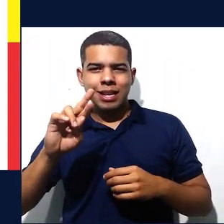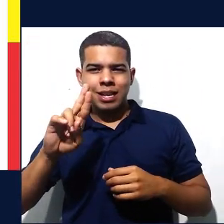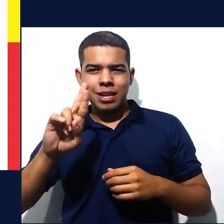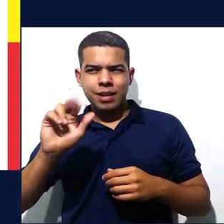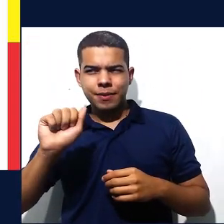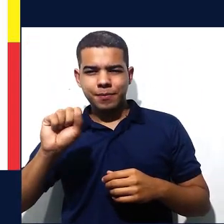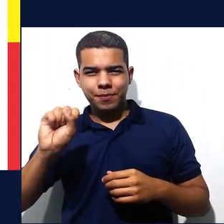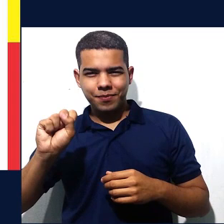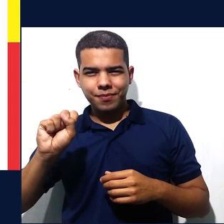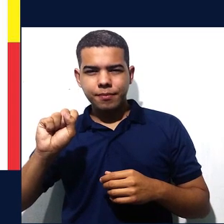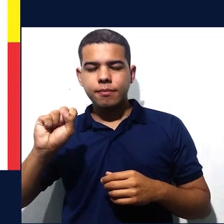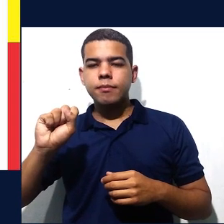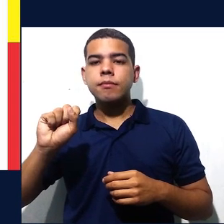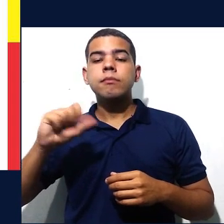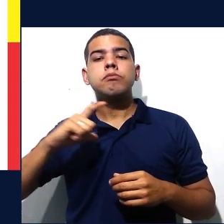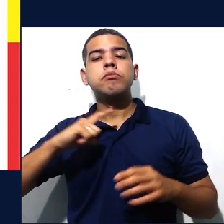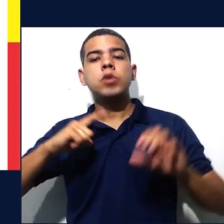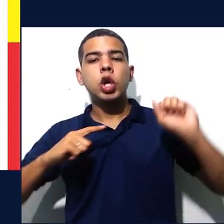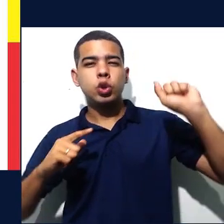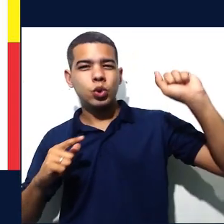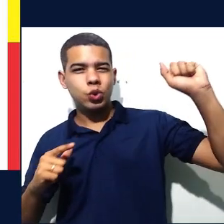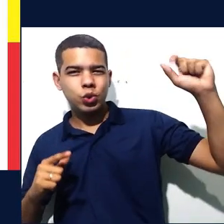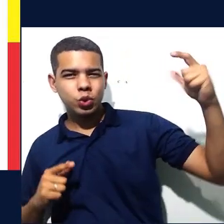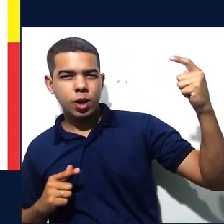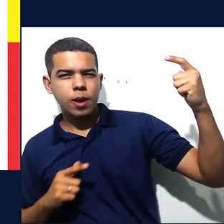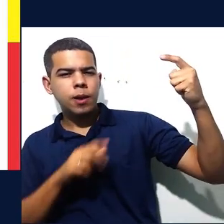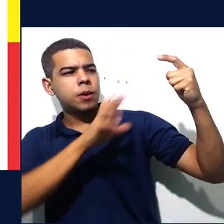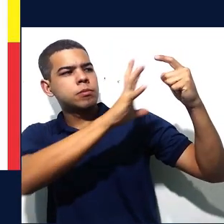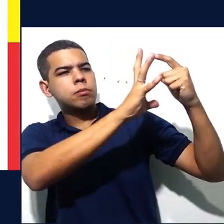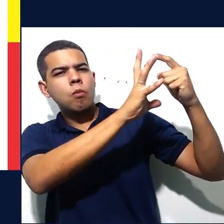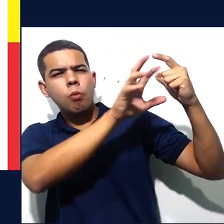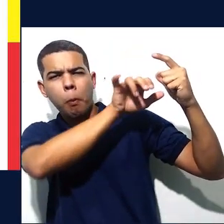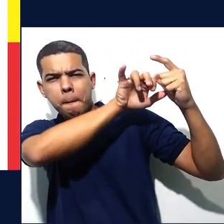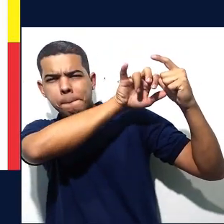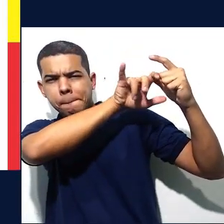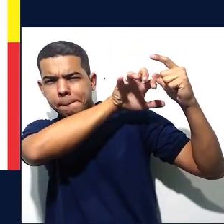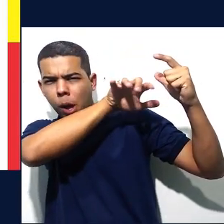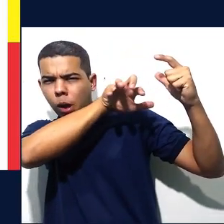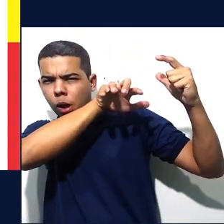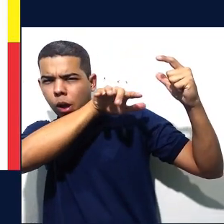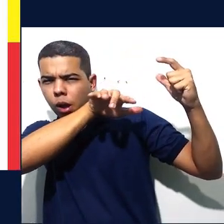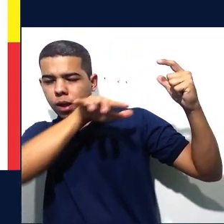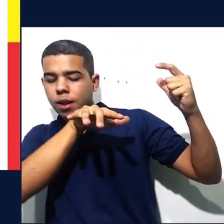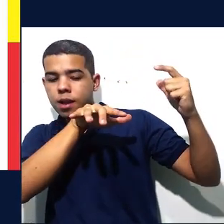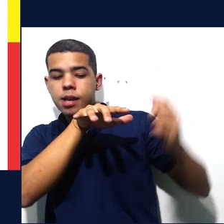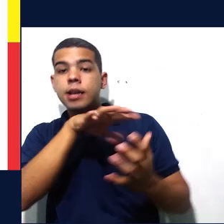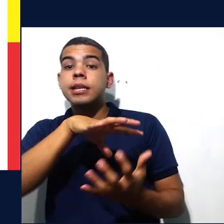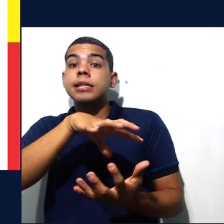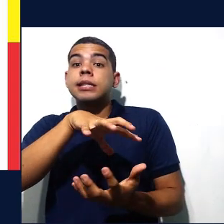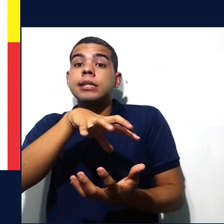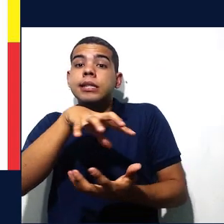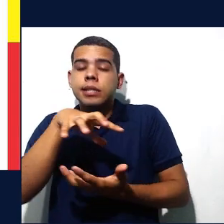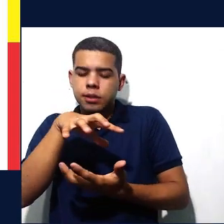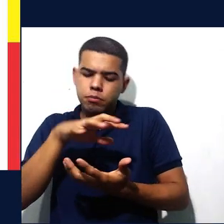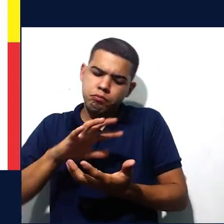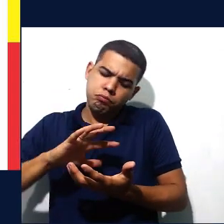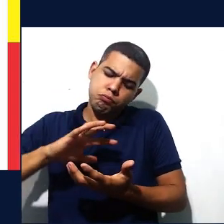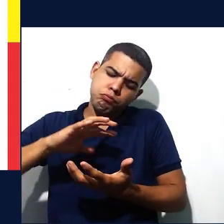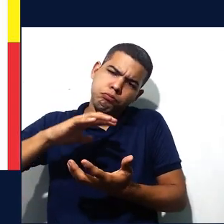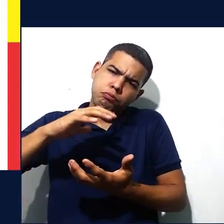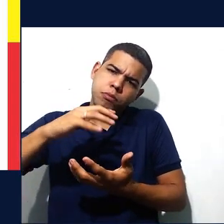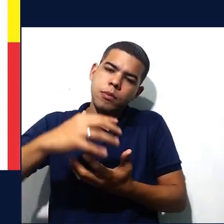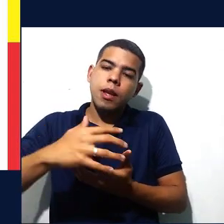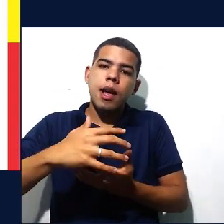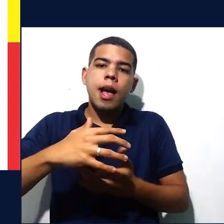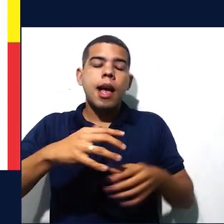Sol, ele vai, na realidade, emitir raios solares. E nesses raios solares vai existir os